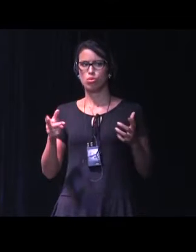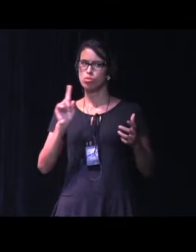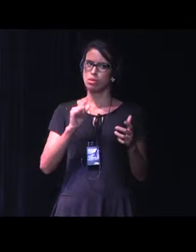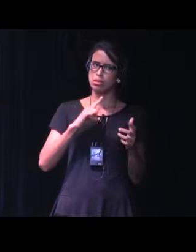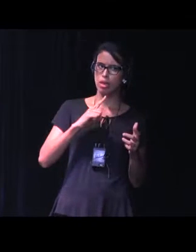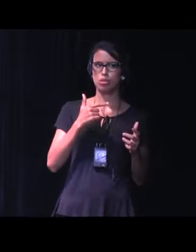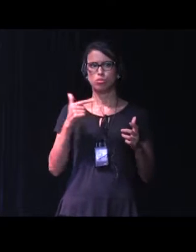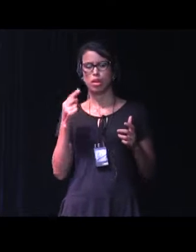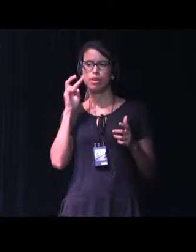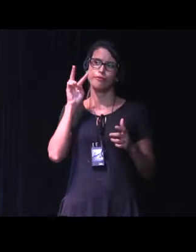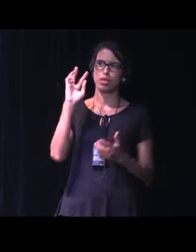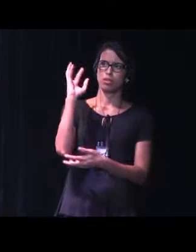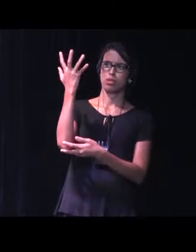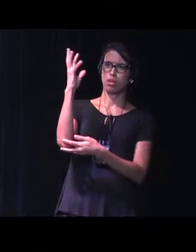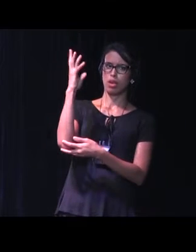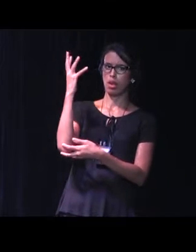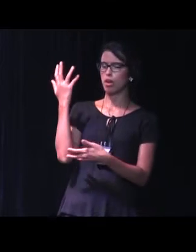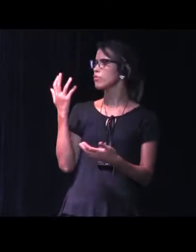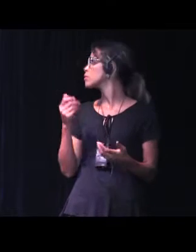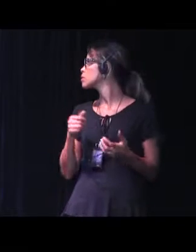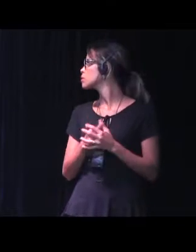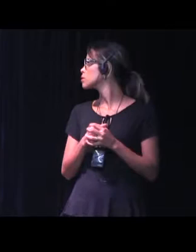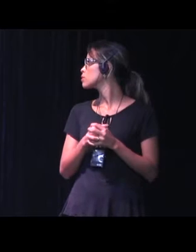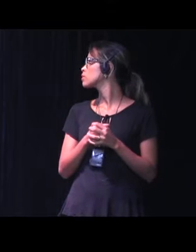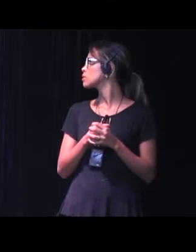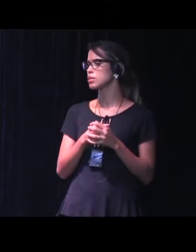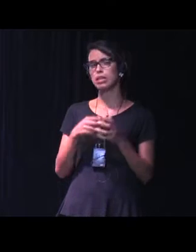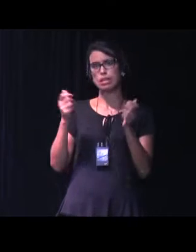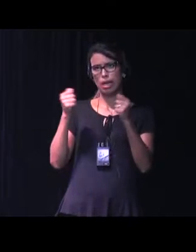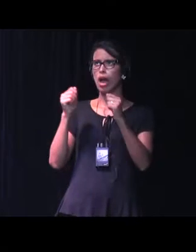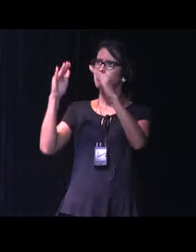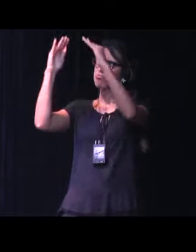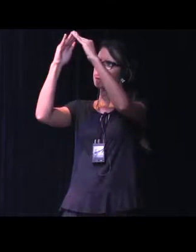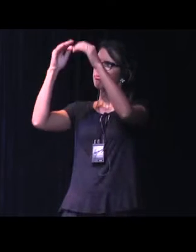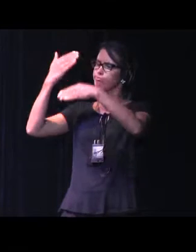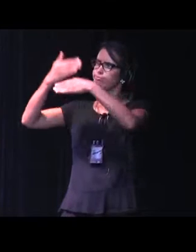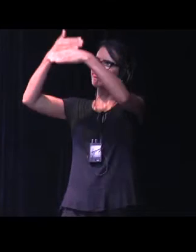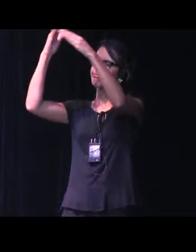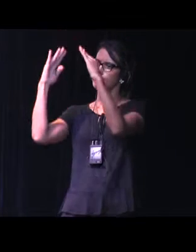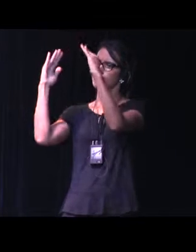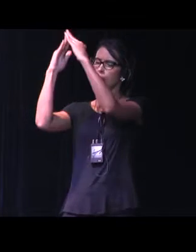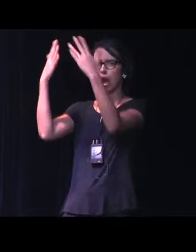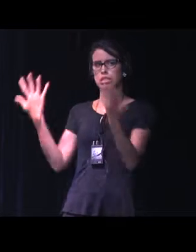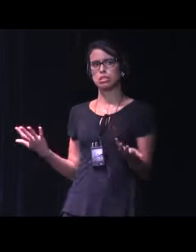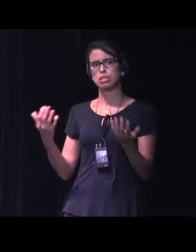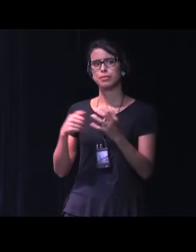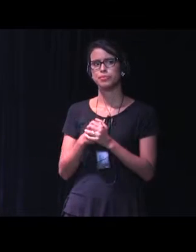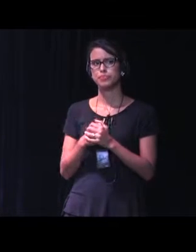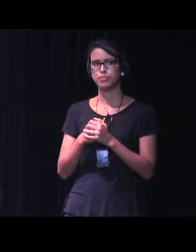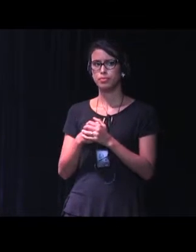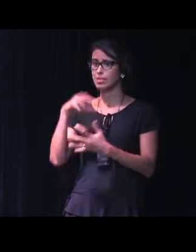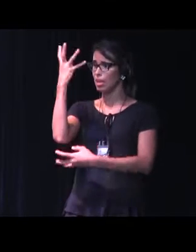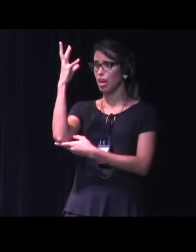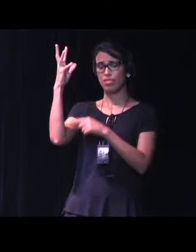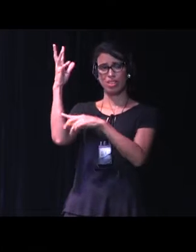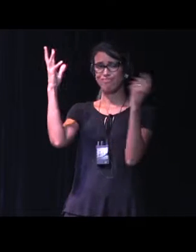neste caso, uma casa na árvore, vemos como cursamos uma tipologia, montamos uma casa, talamos a árvore,